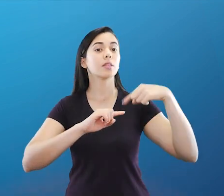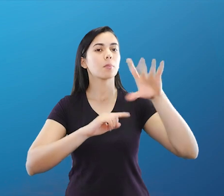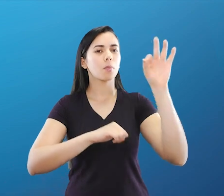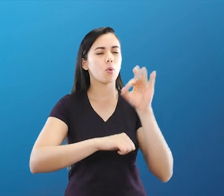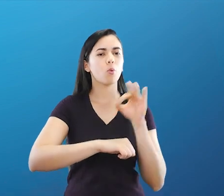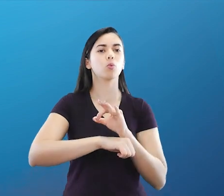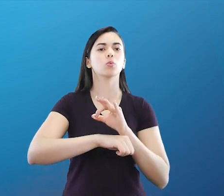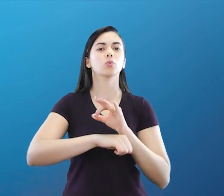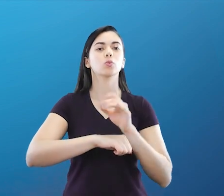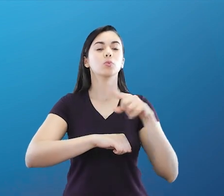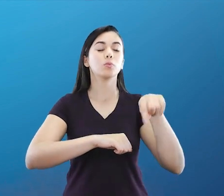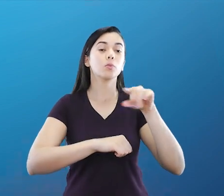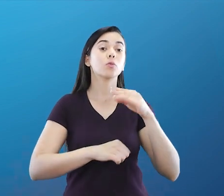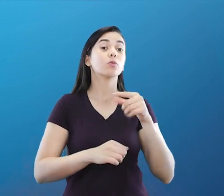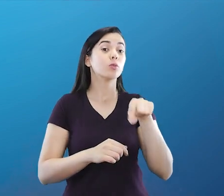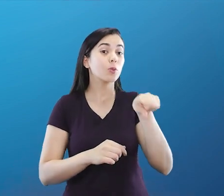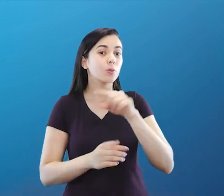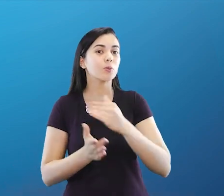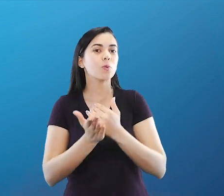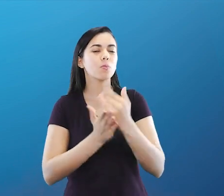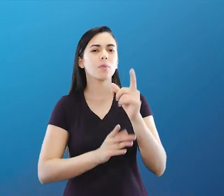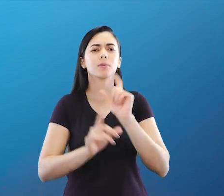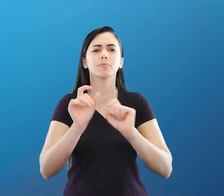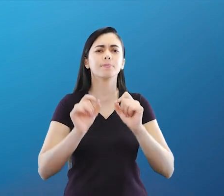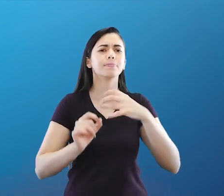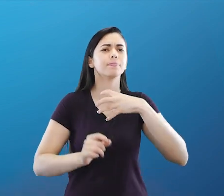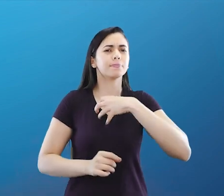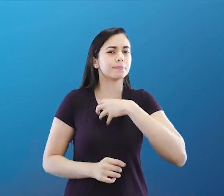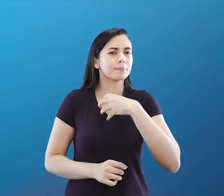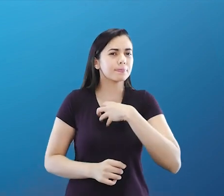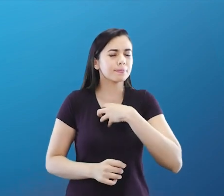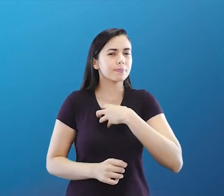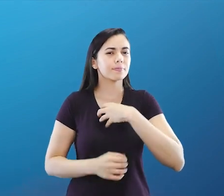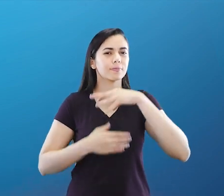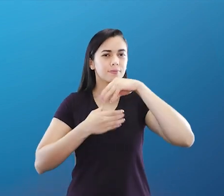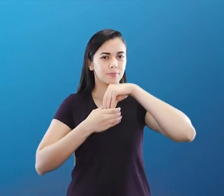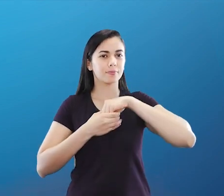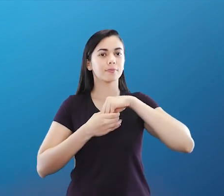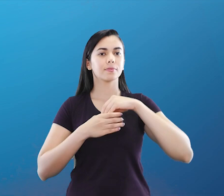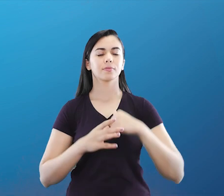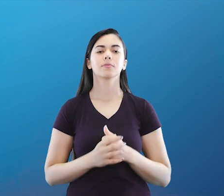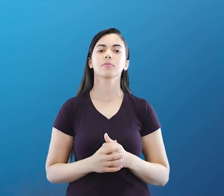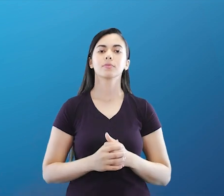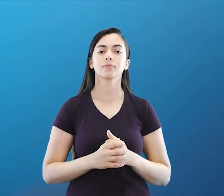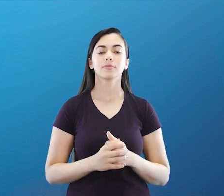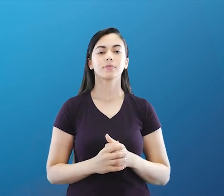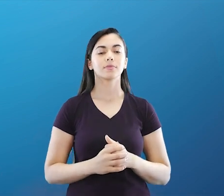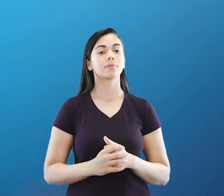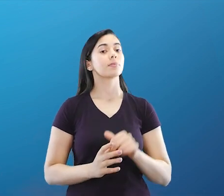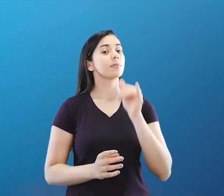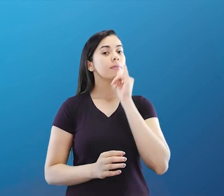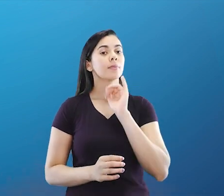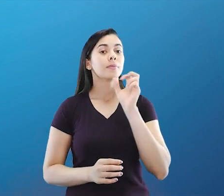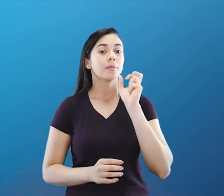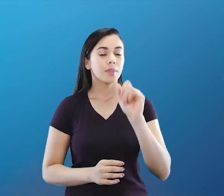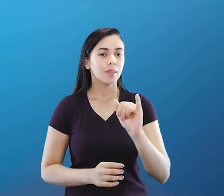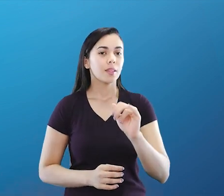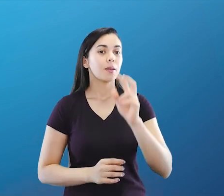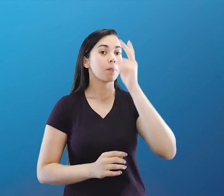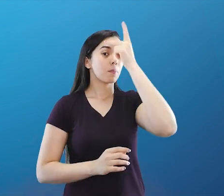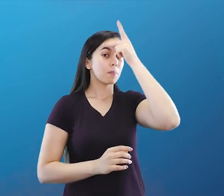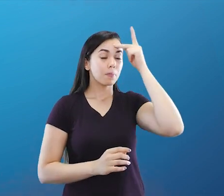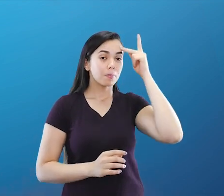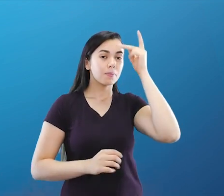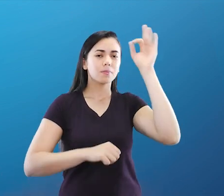a picada para que os sintomas comecem a aparecer no seu corpo. Se a pessoa